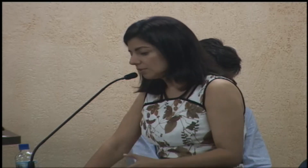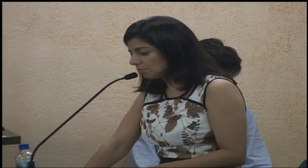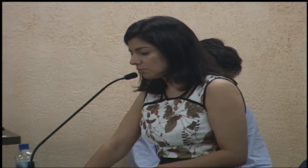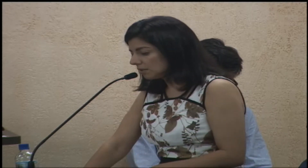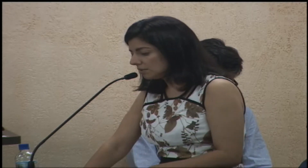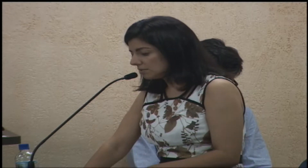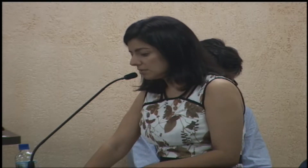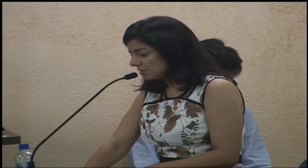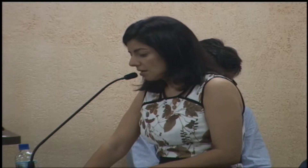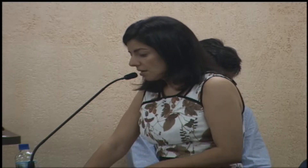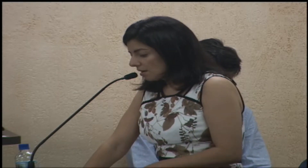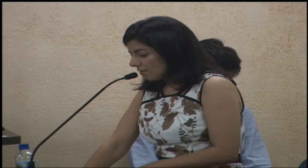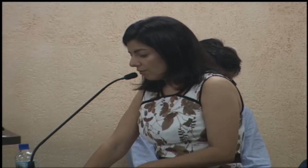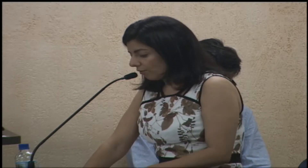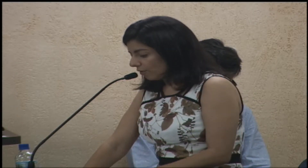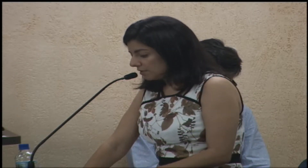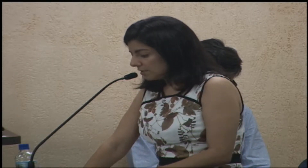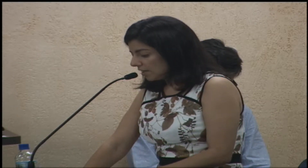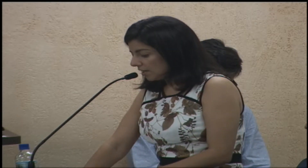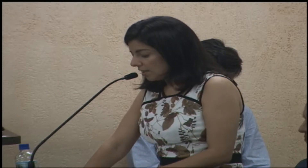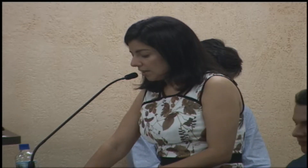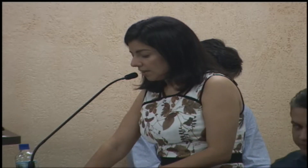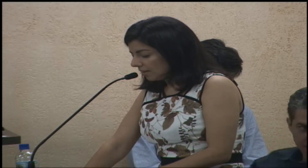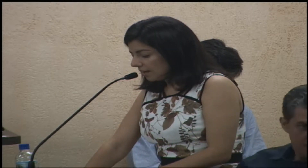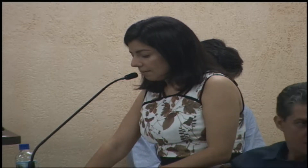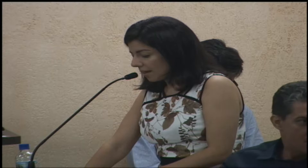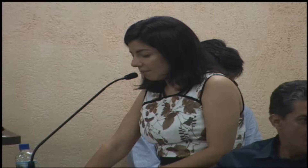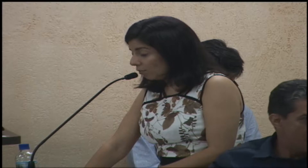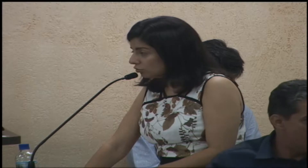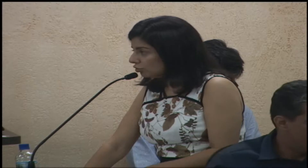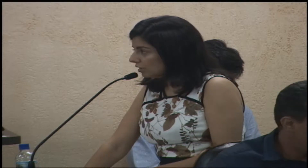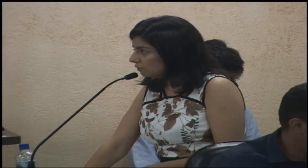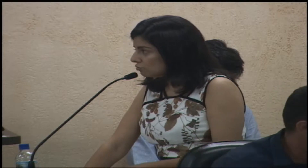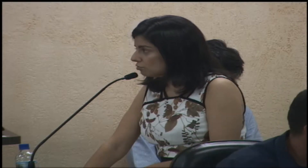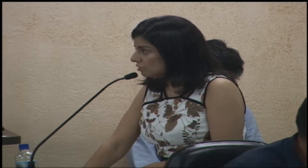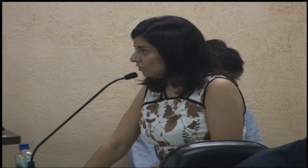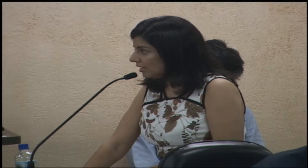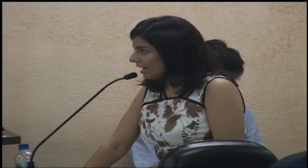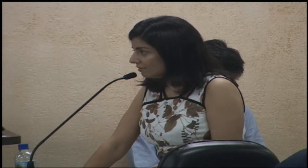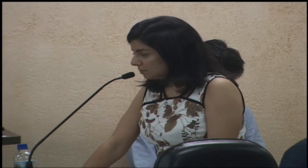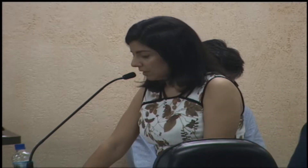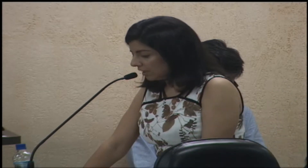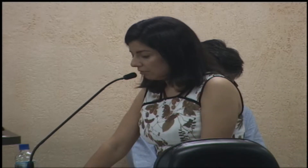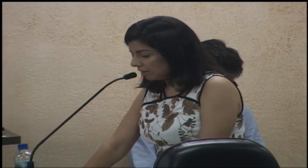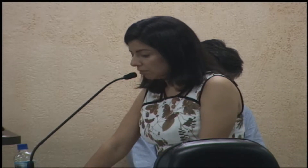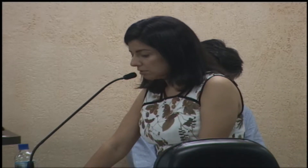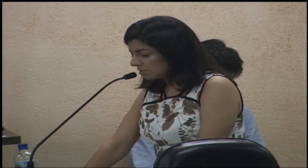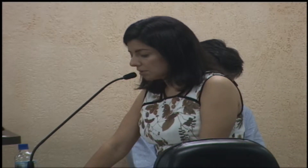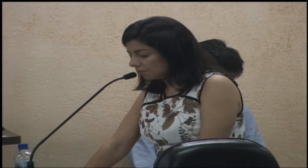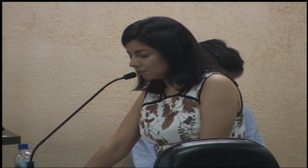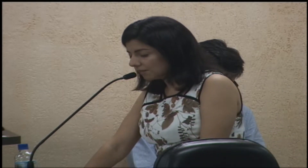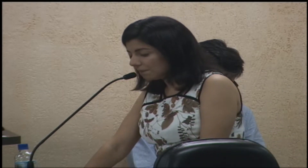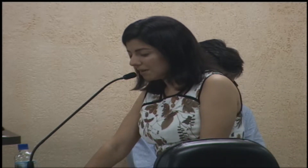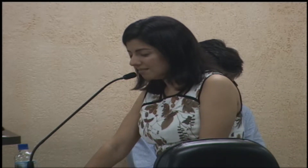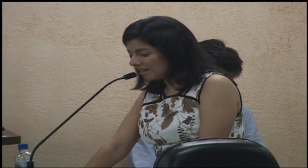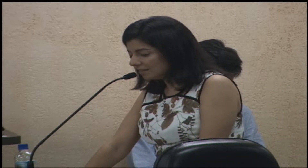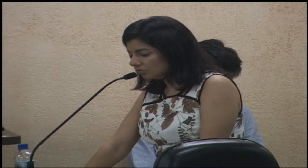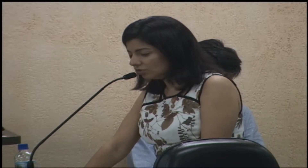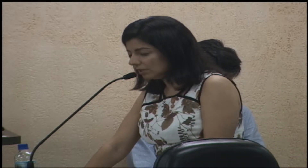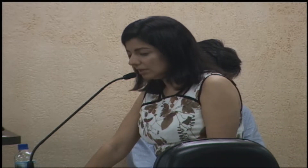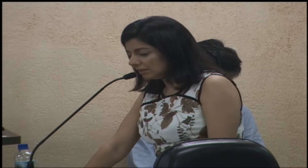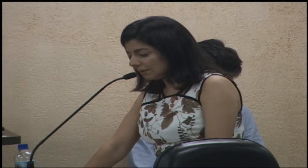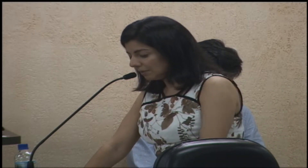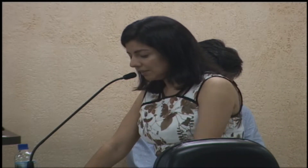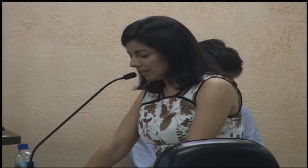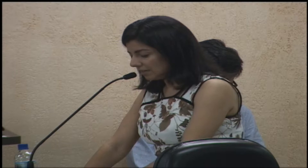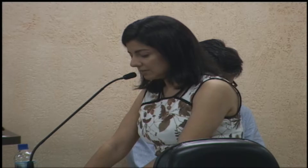aquelas circunstâncias fossem motivos justificáveis para aquilo que aconteceu,